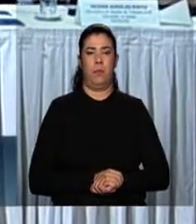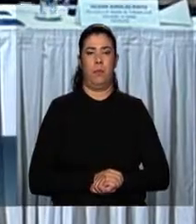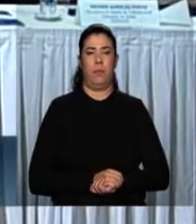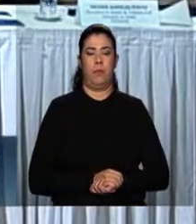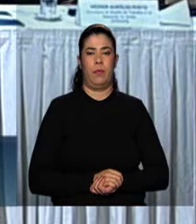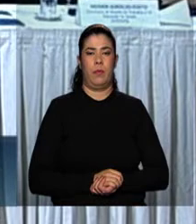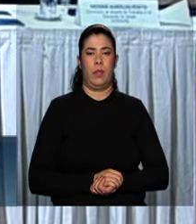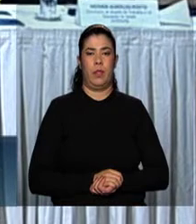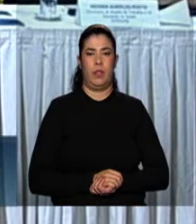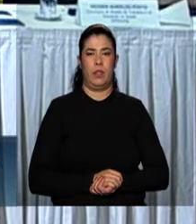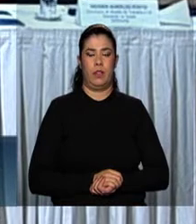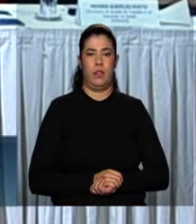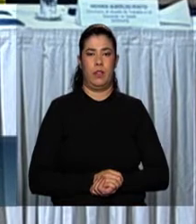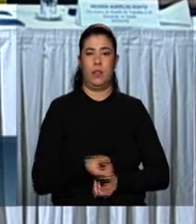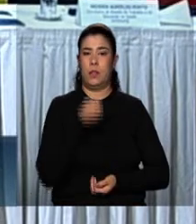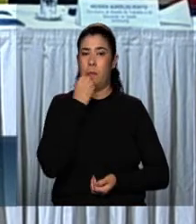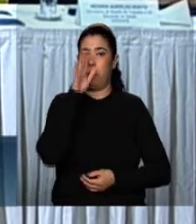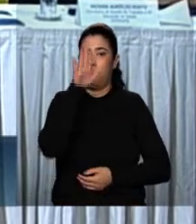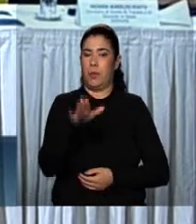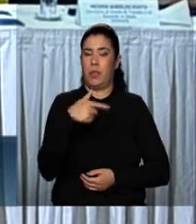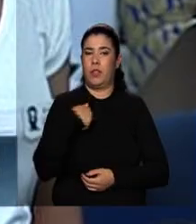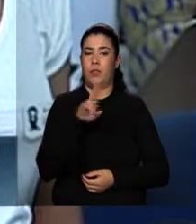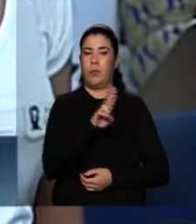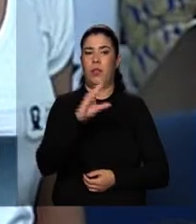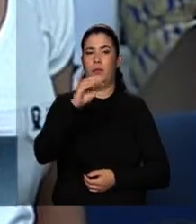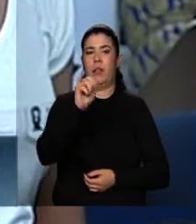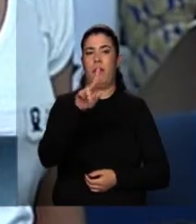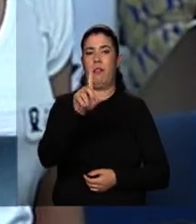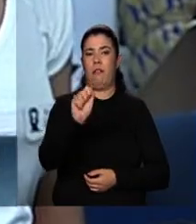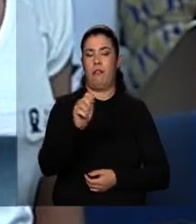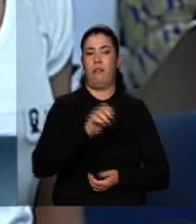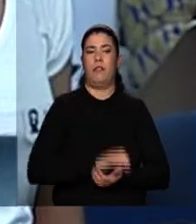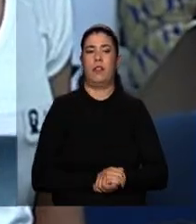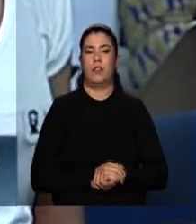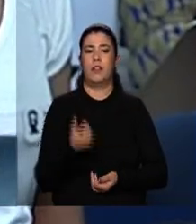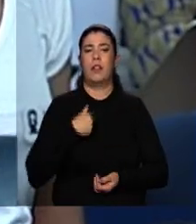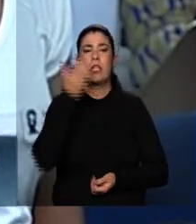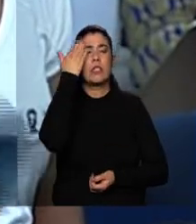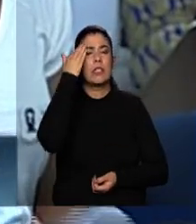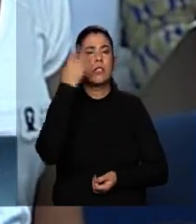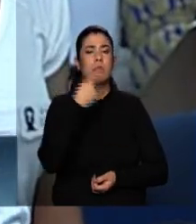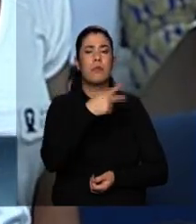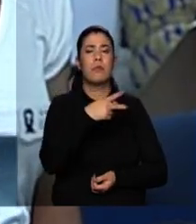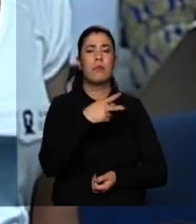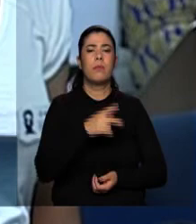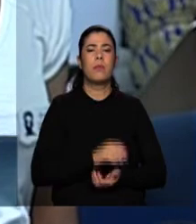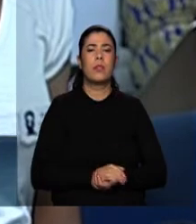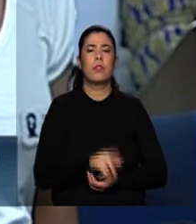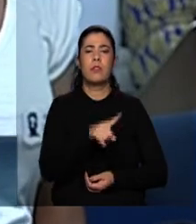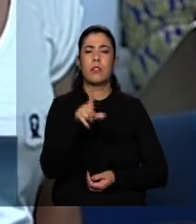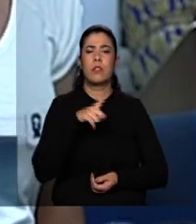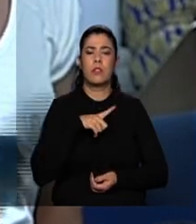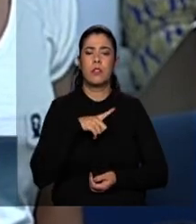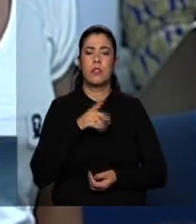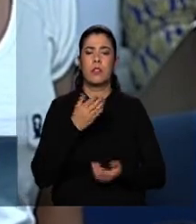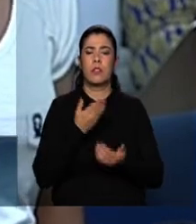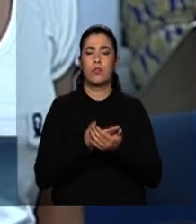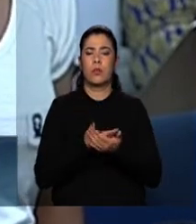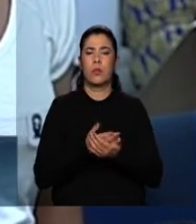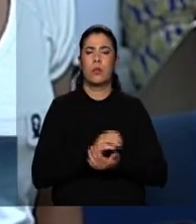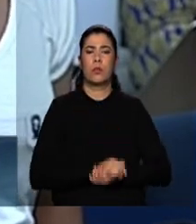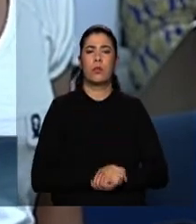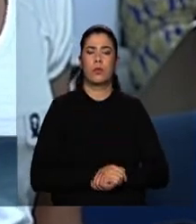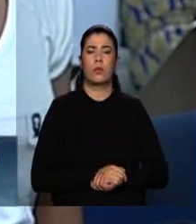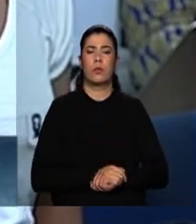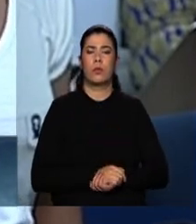Boa tarde, Carla Maia, da TV Brasil. Gostaria de saber se vocês fizeram algum tipo de estudo.